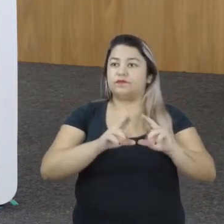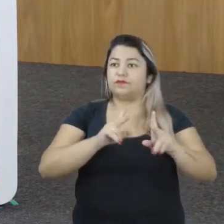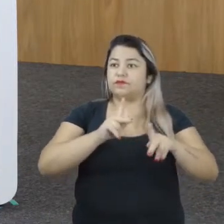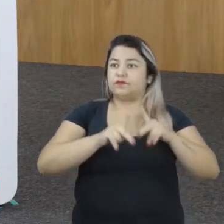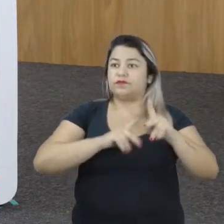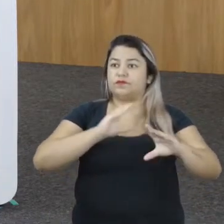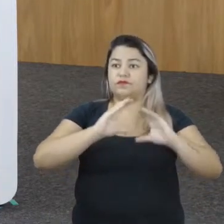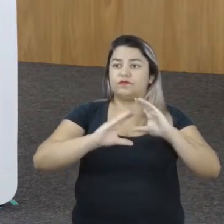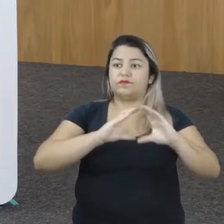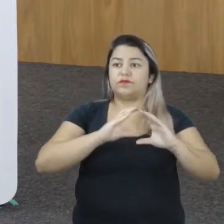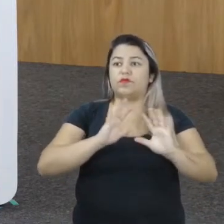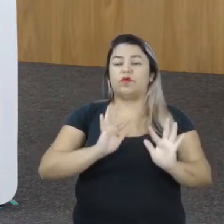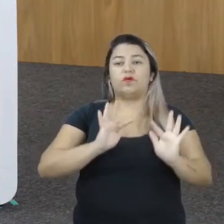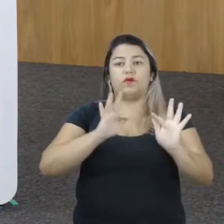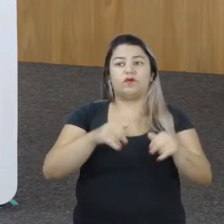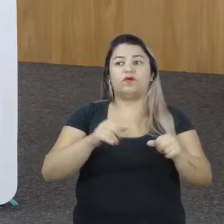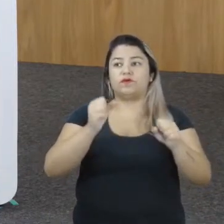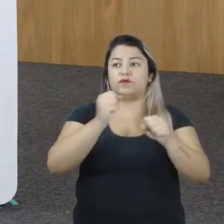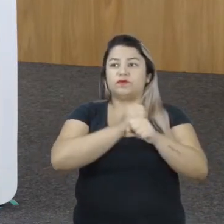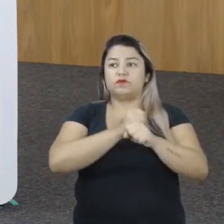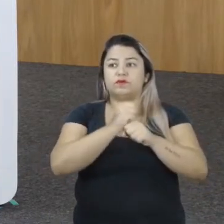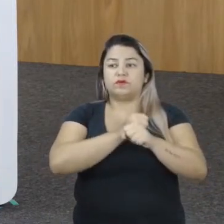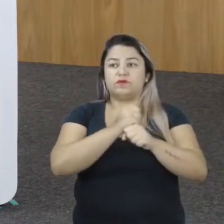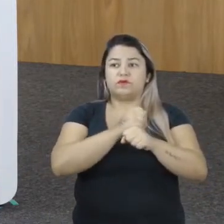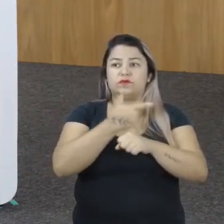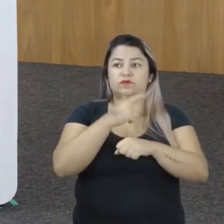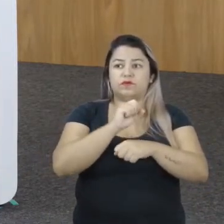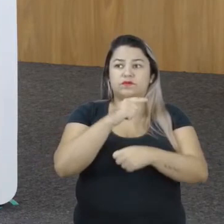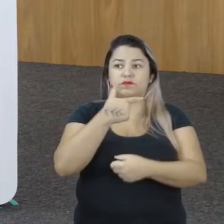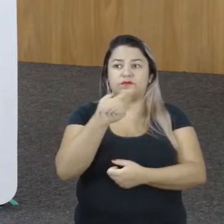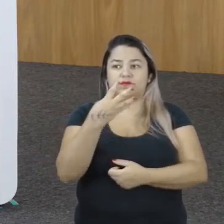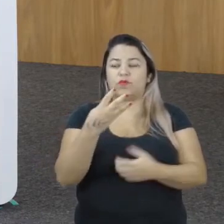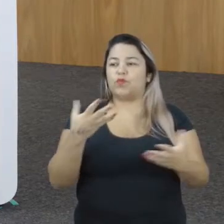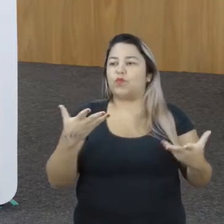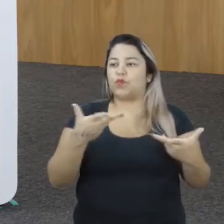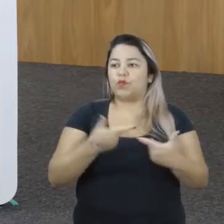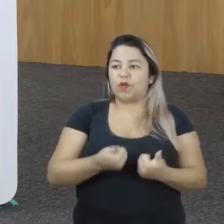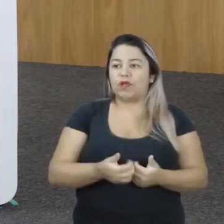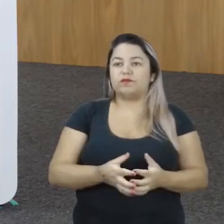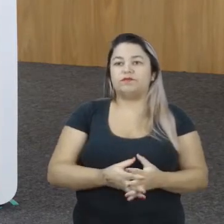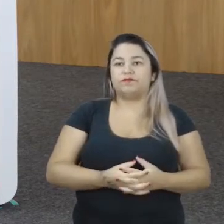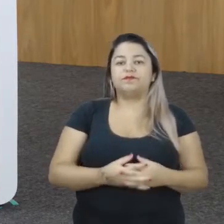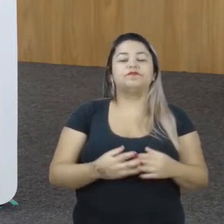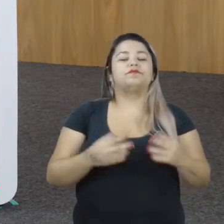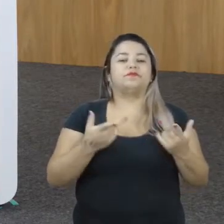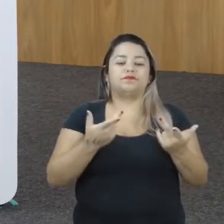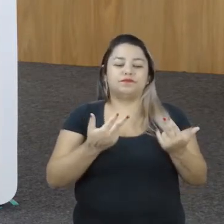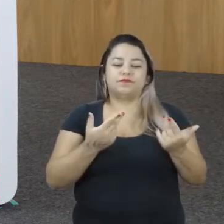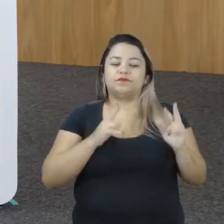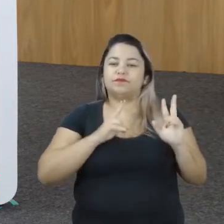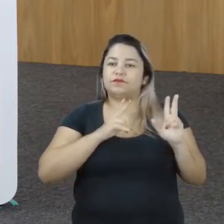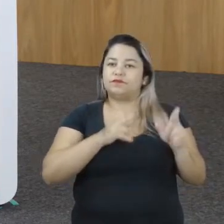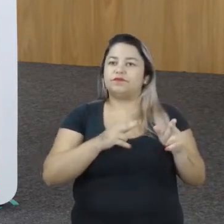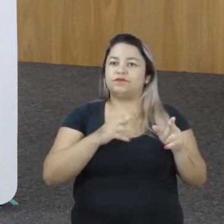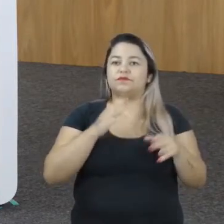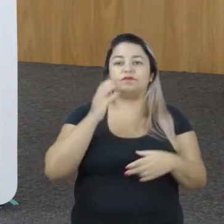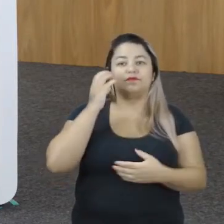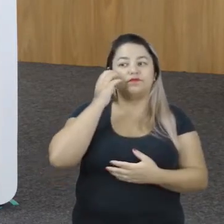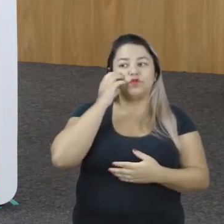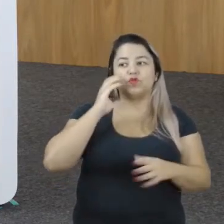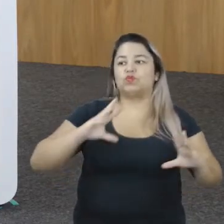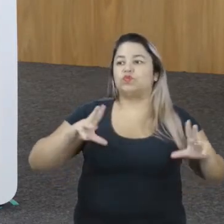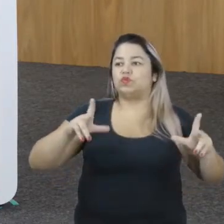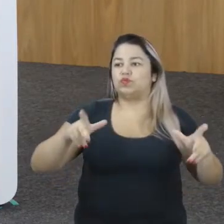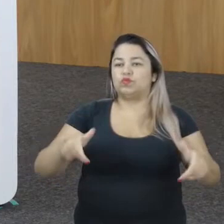desejo um ótimo fim de ano e um excelente 2024. Igualmente para você, Amanda Guerra, e